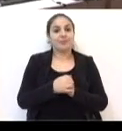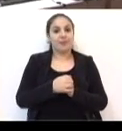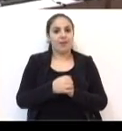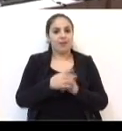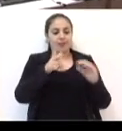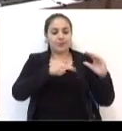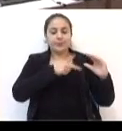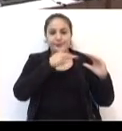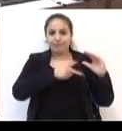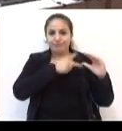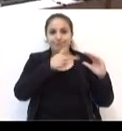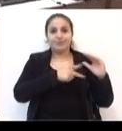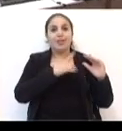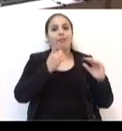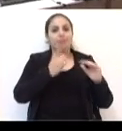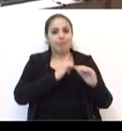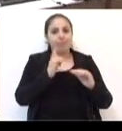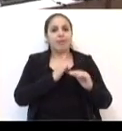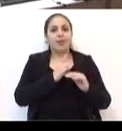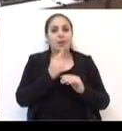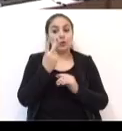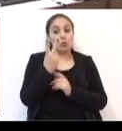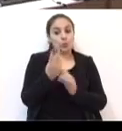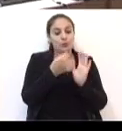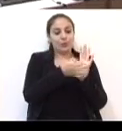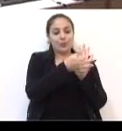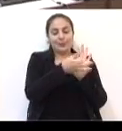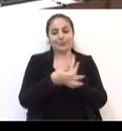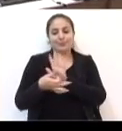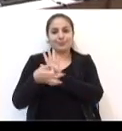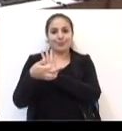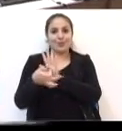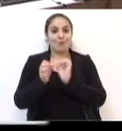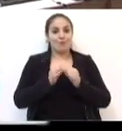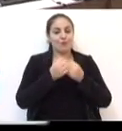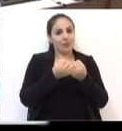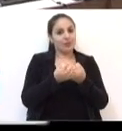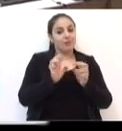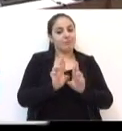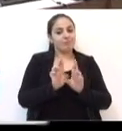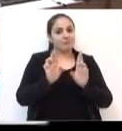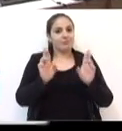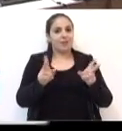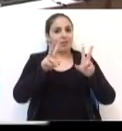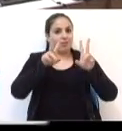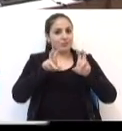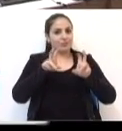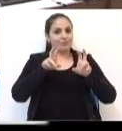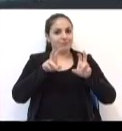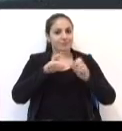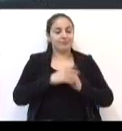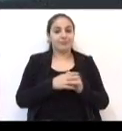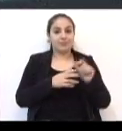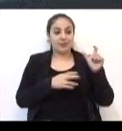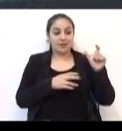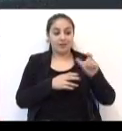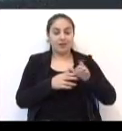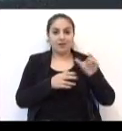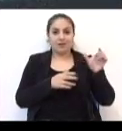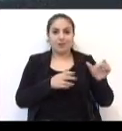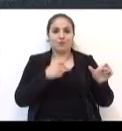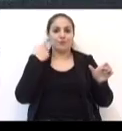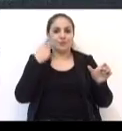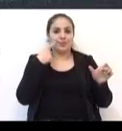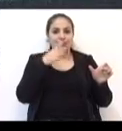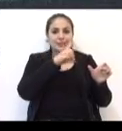Na Câmara Municipal, temos ao menos 2 opiniões fortes e divergentes sobre o assunto. De um lado está